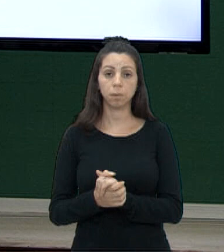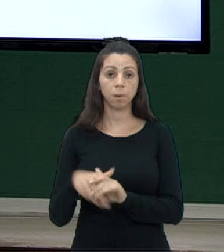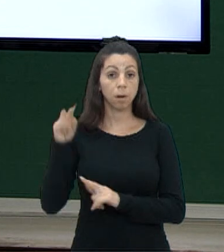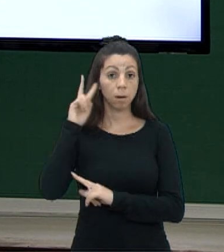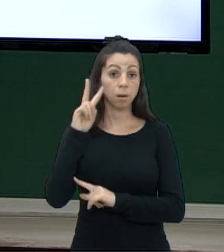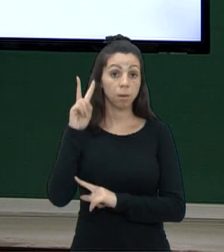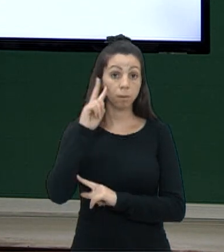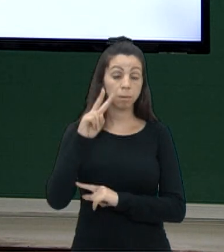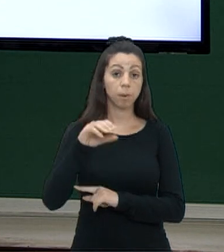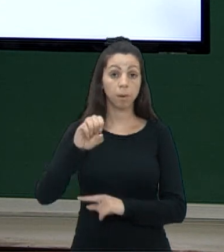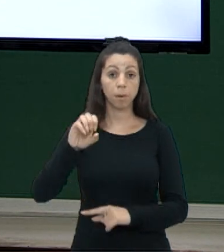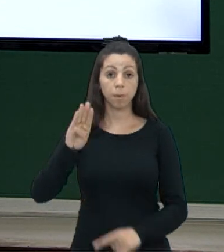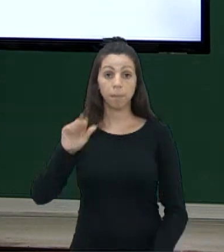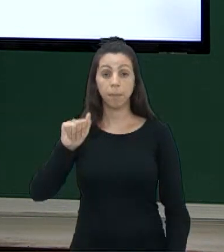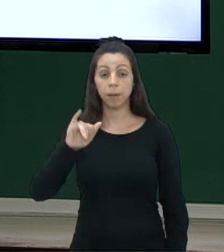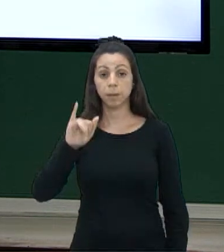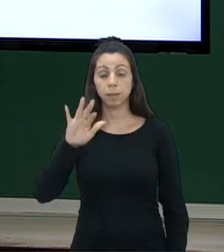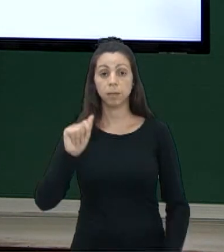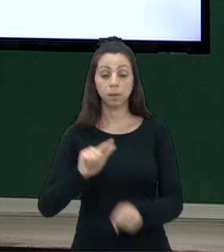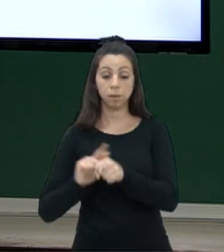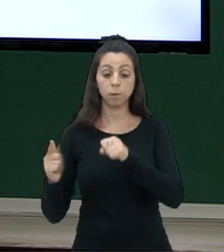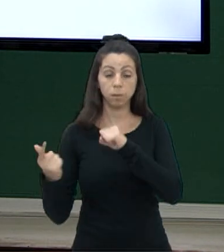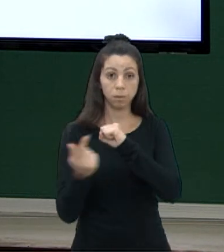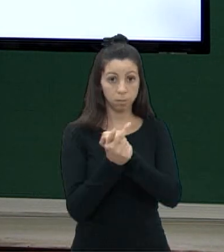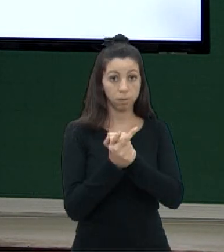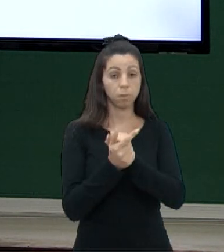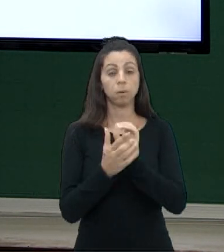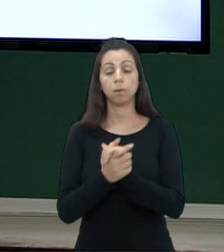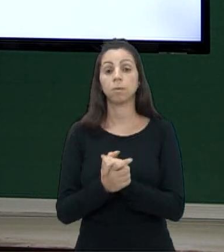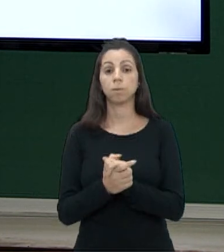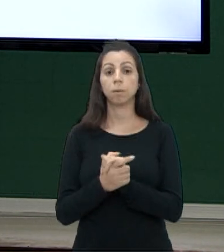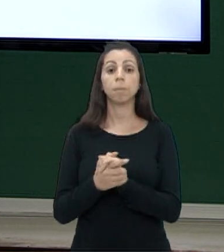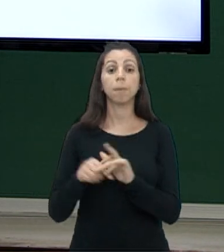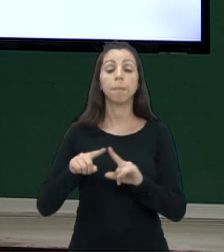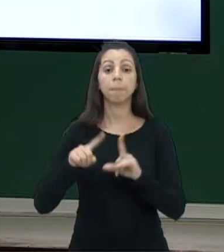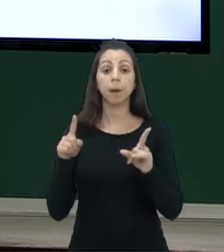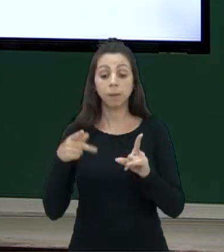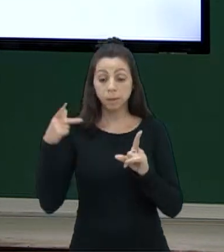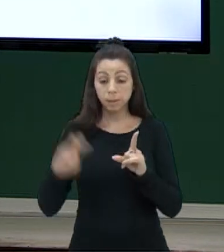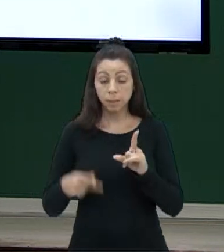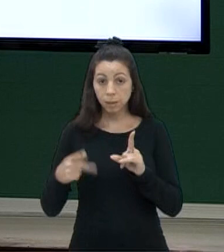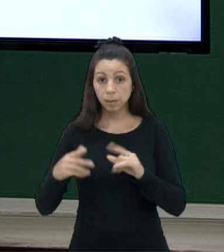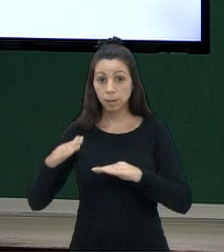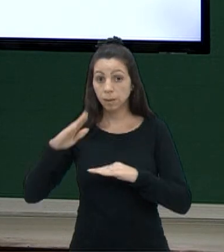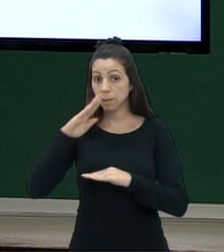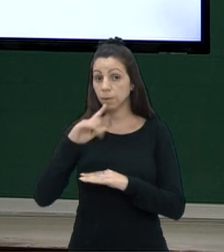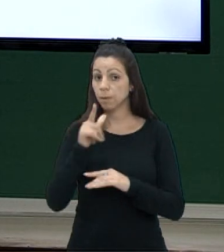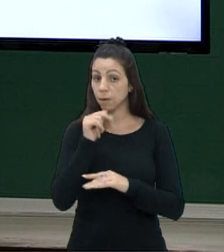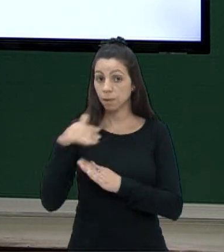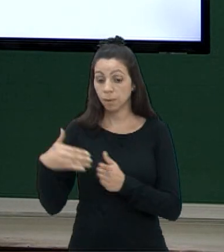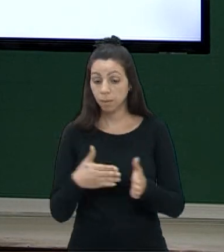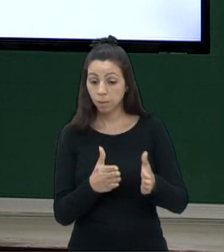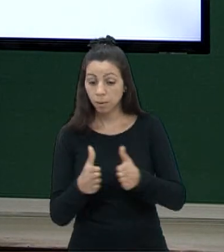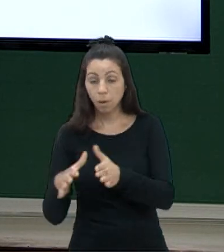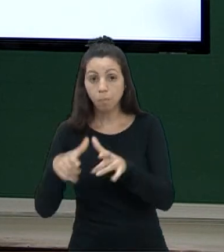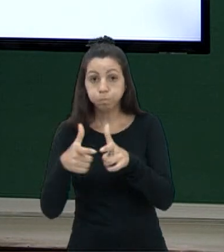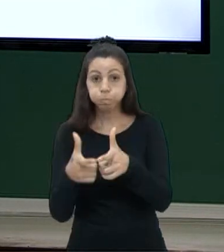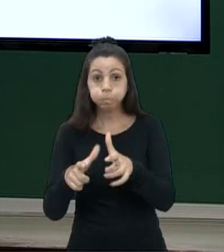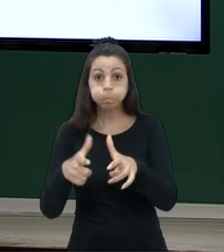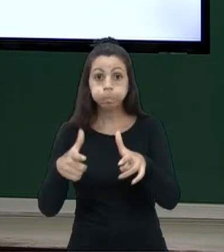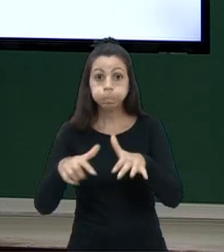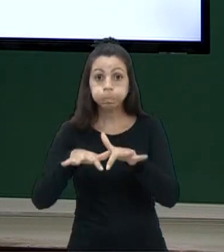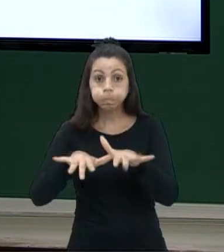estamos falando de bacias geológicas, mas nesta bacia geológica sedimentar nós temos um rio ali de grande volume de água,